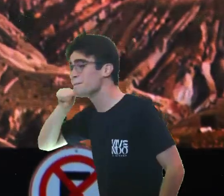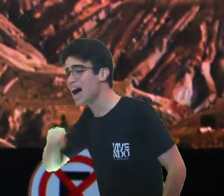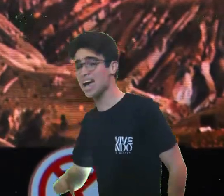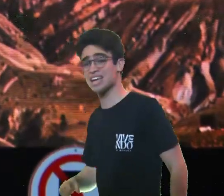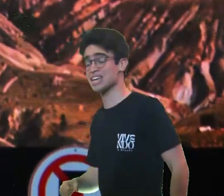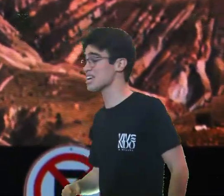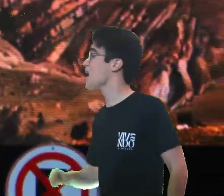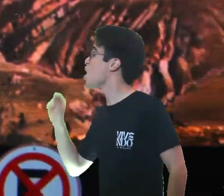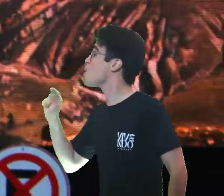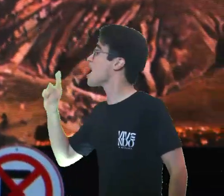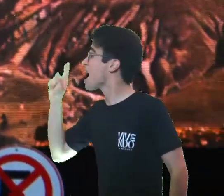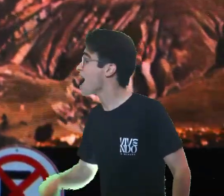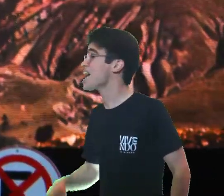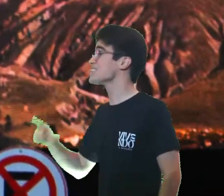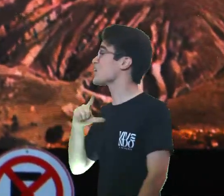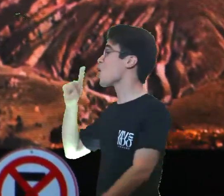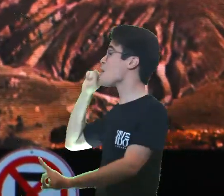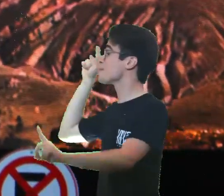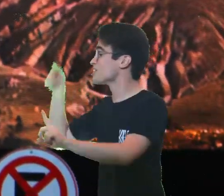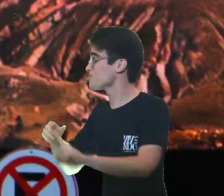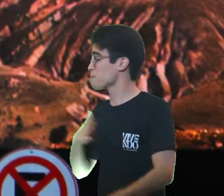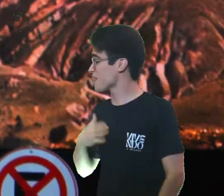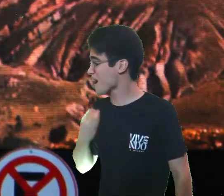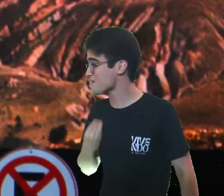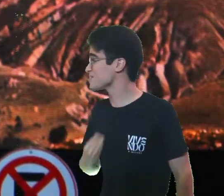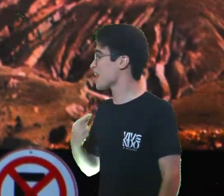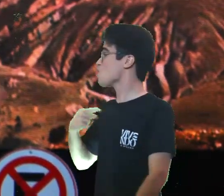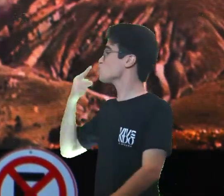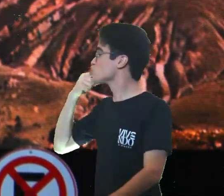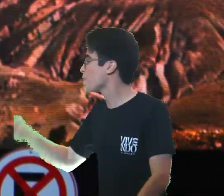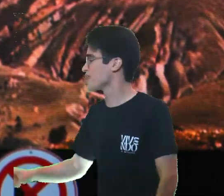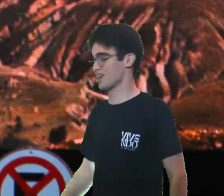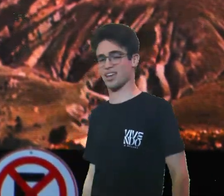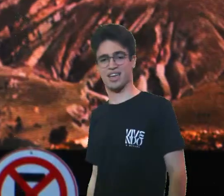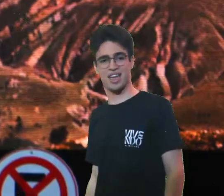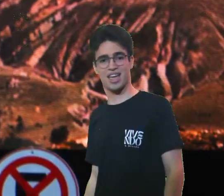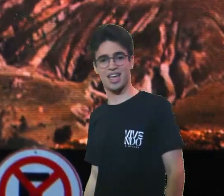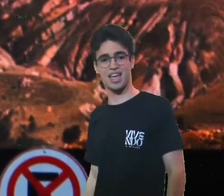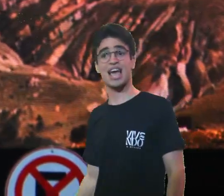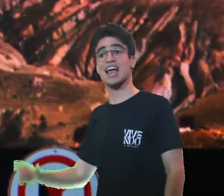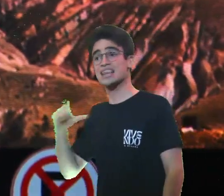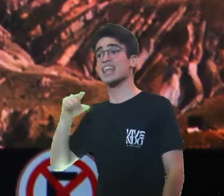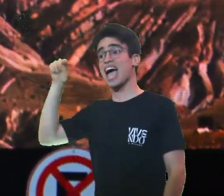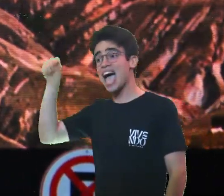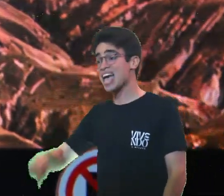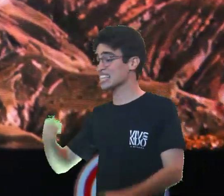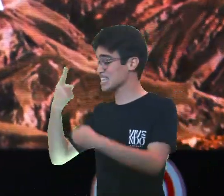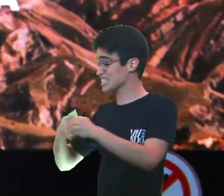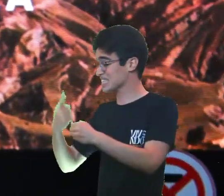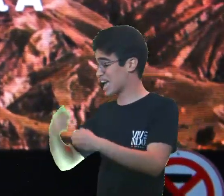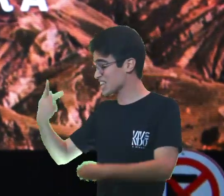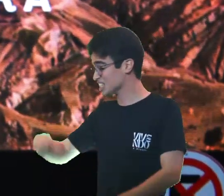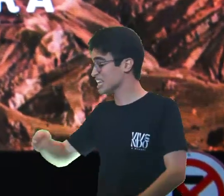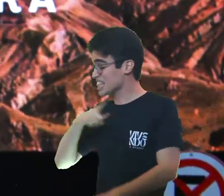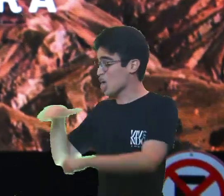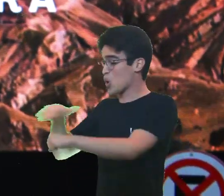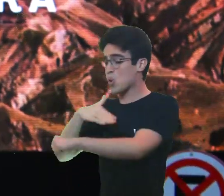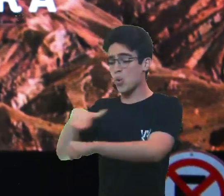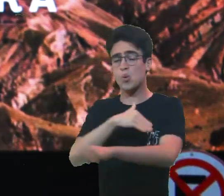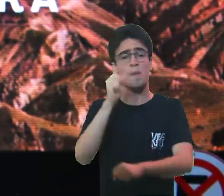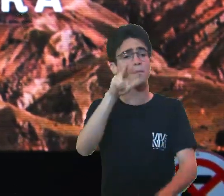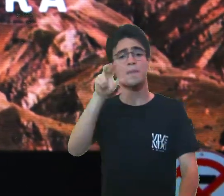eu descobri uma causa para a minha vida. Eu descobri nas ruas dessa cidade que